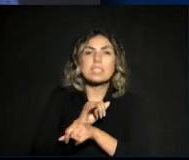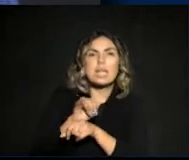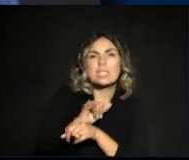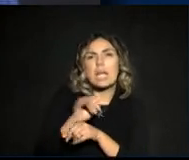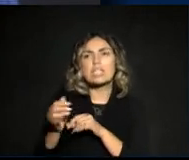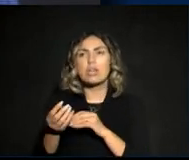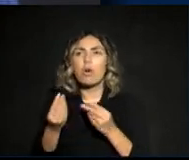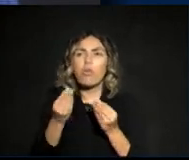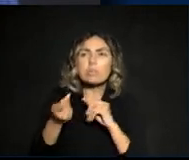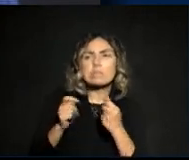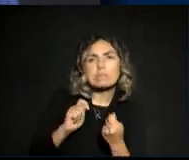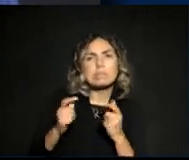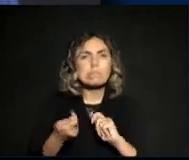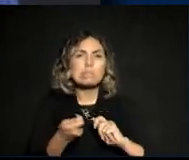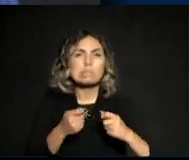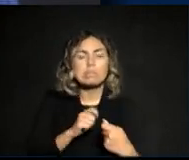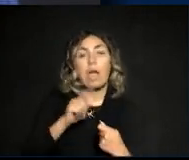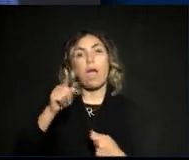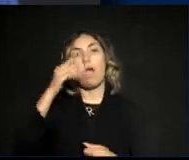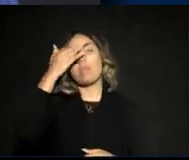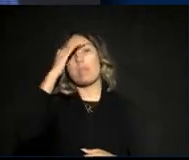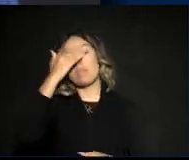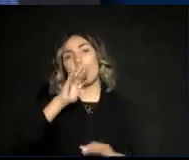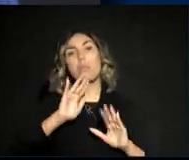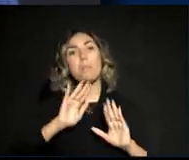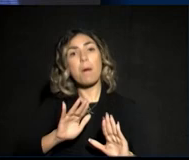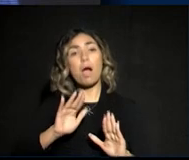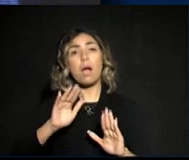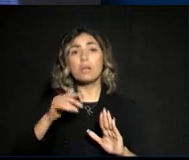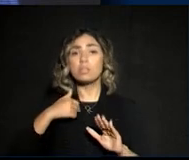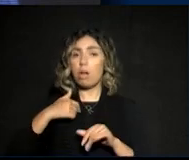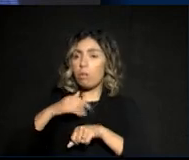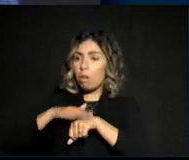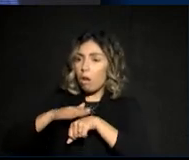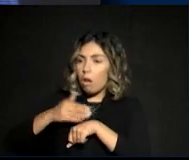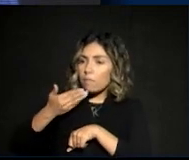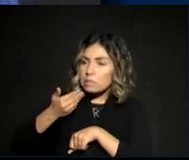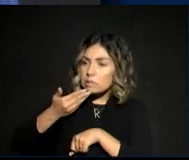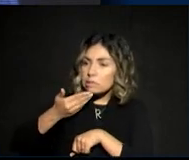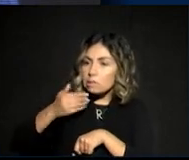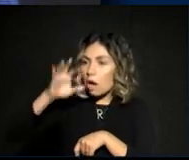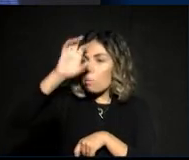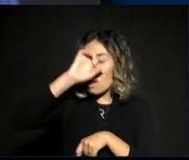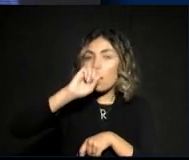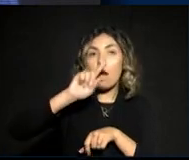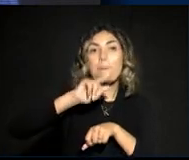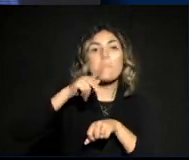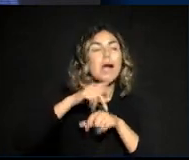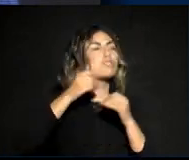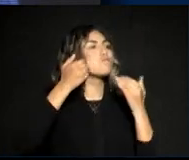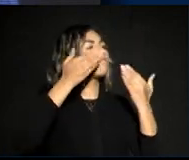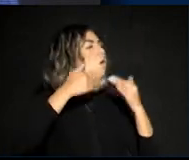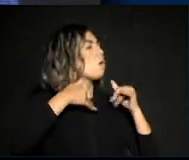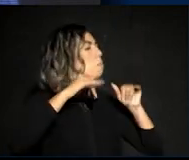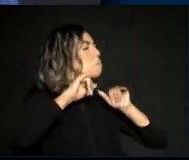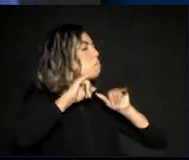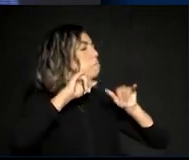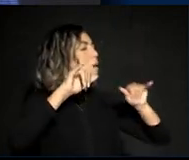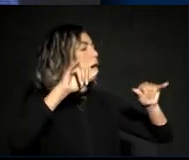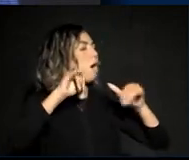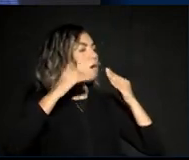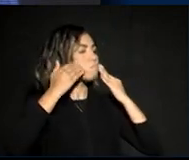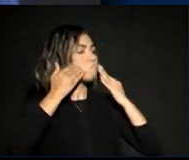coisas que a gente aprendeu a fazer e foi lá fora divulgar foi lá fora mostrar para o investidor que nós estávamos fazendo